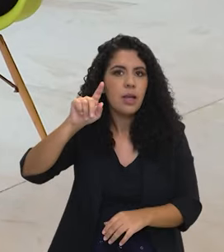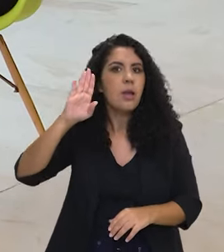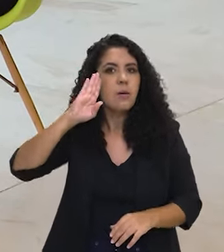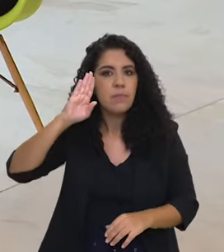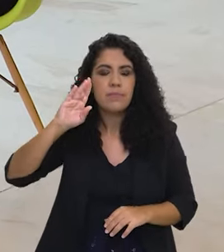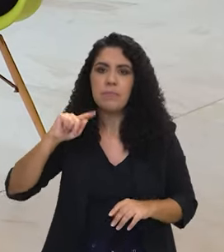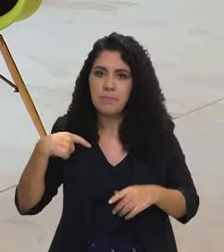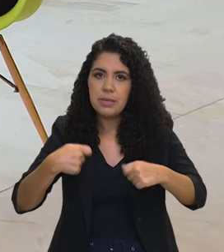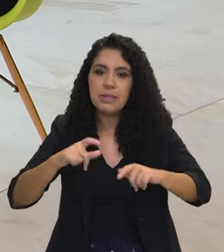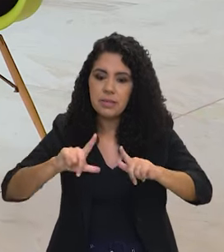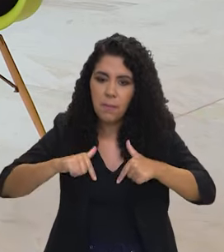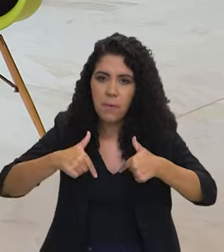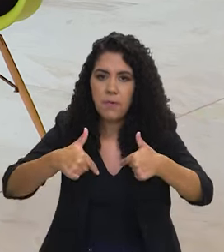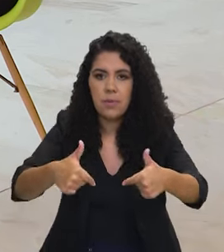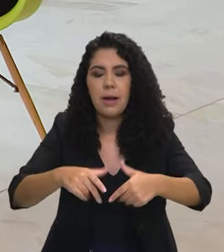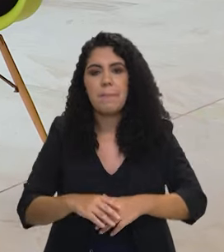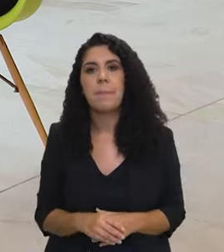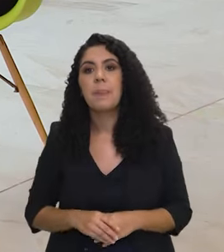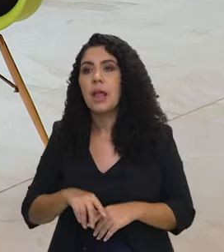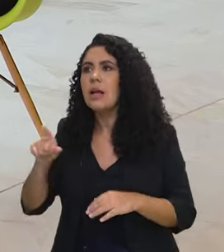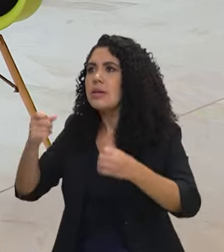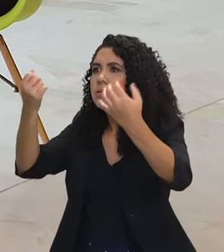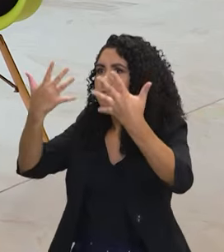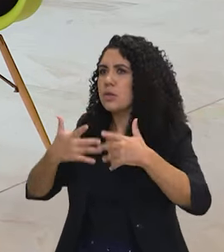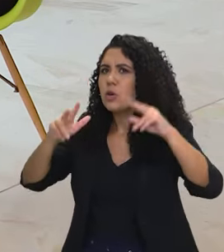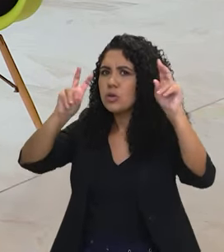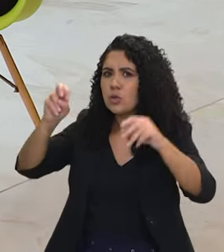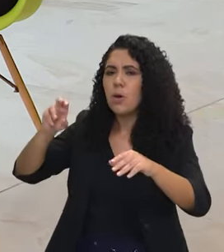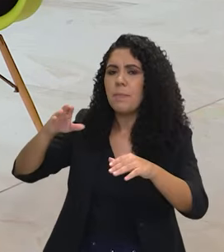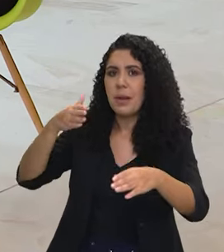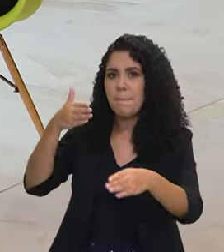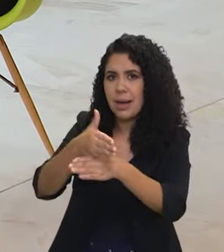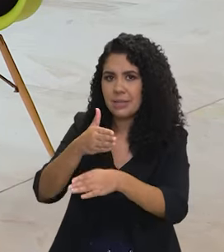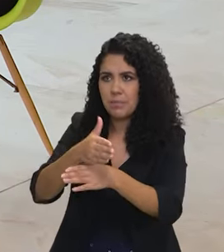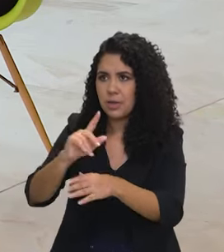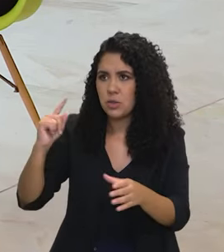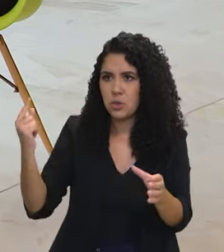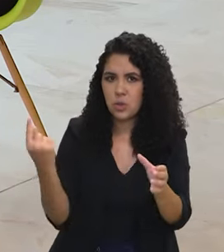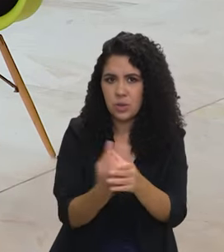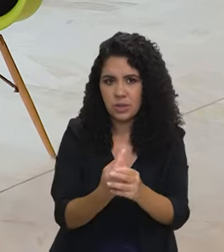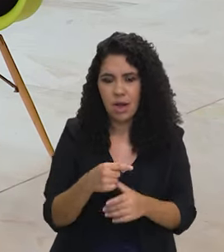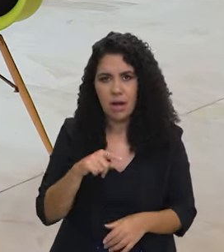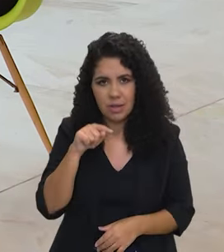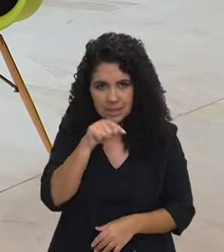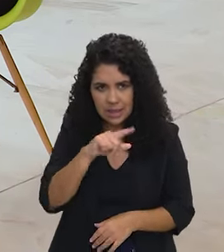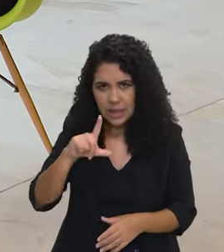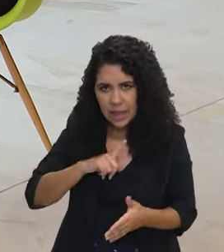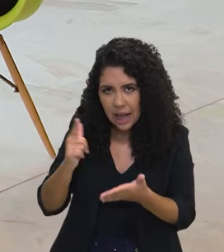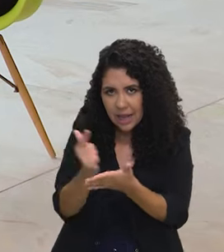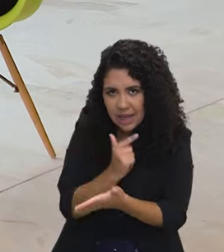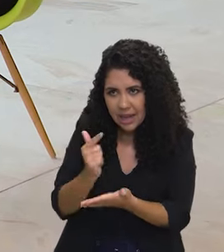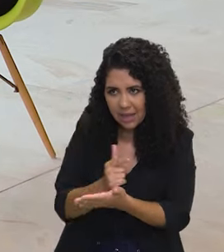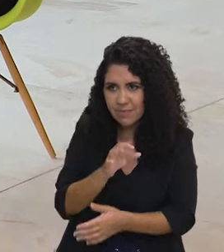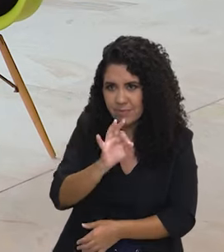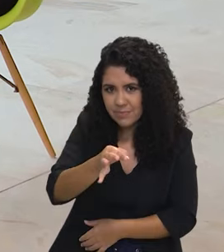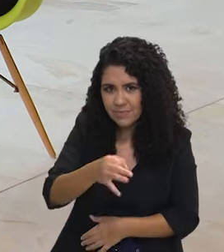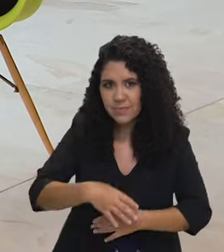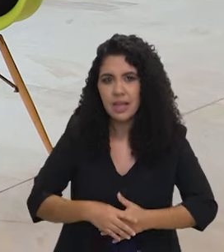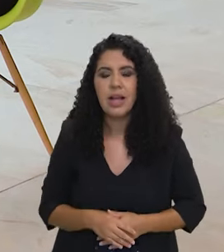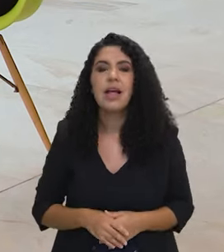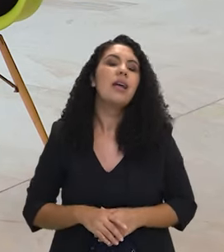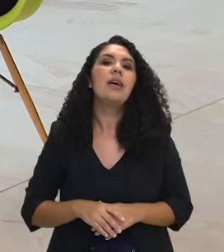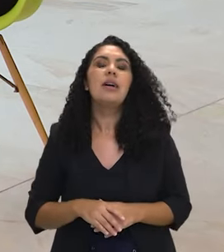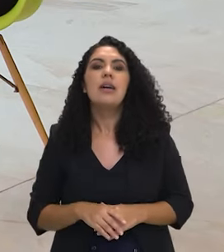inclusive sobre política externa feminista. A gente falou agora de participação social, eu queria lembrar que você tem um livro, né? Política Externa e